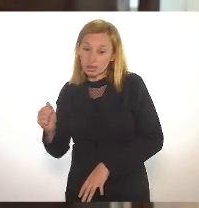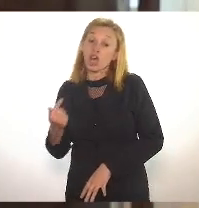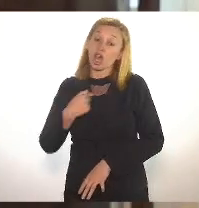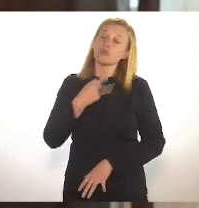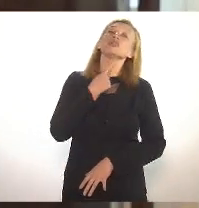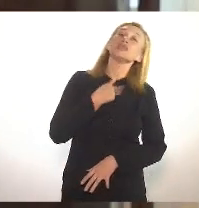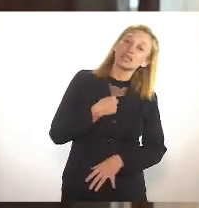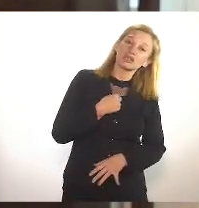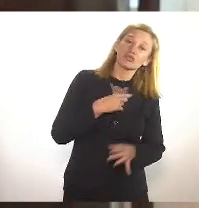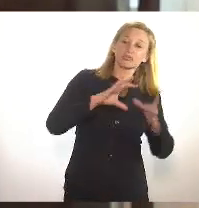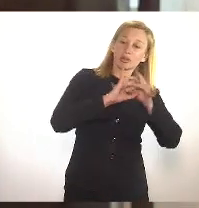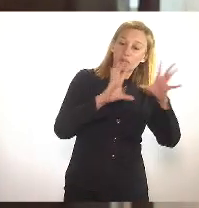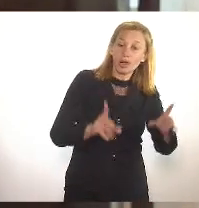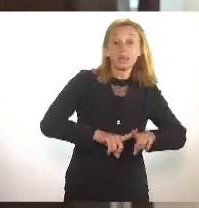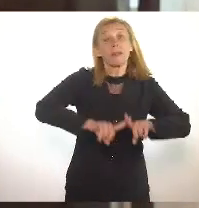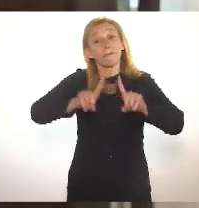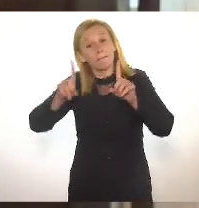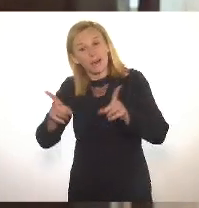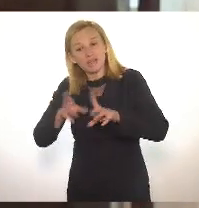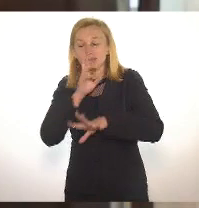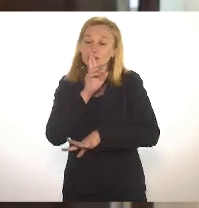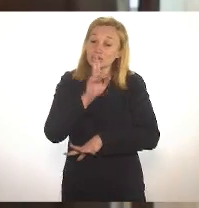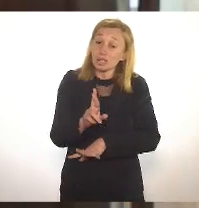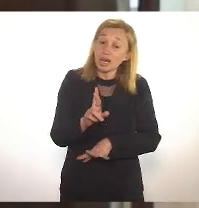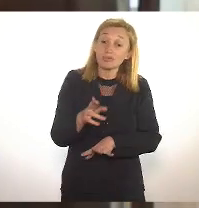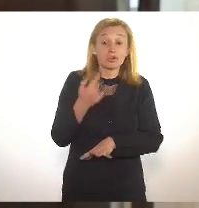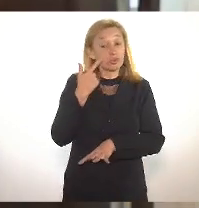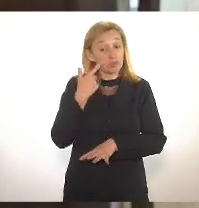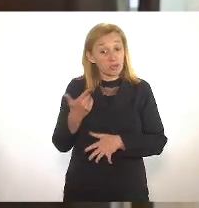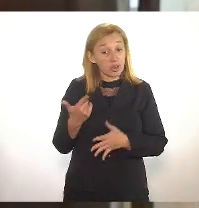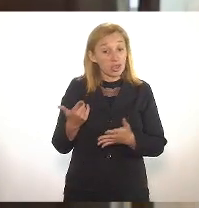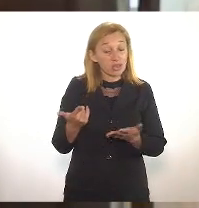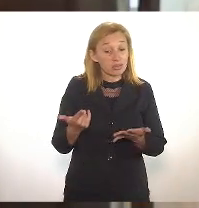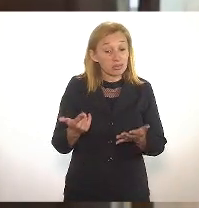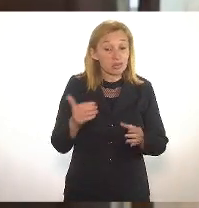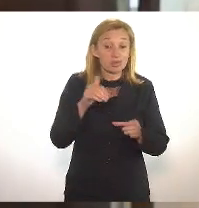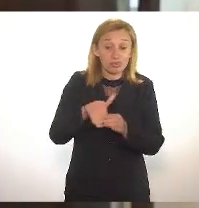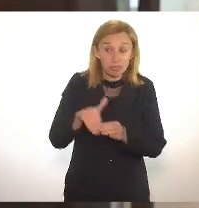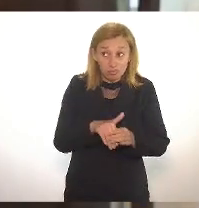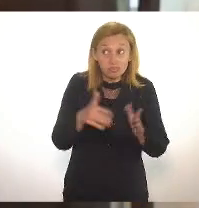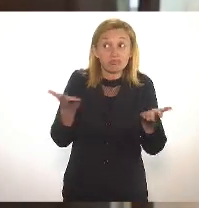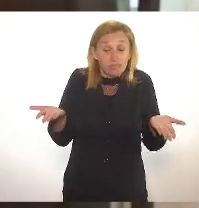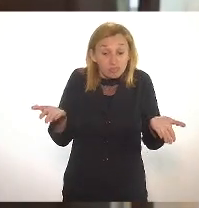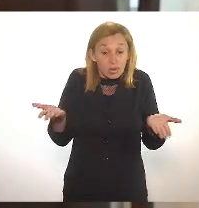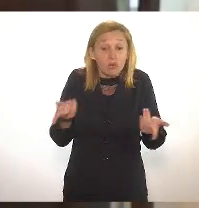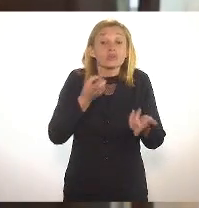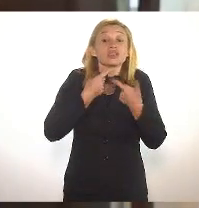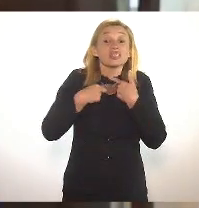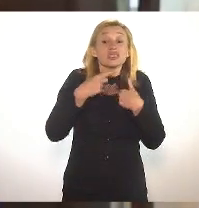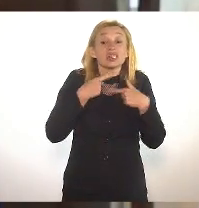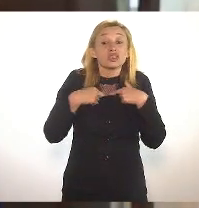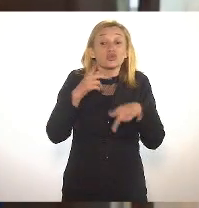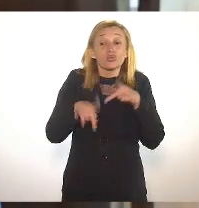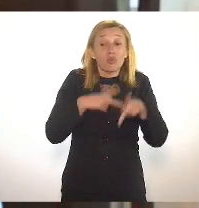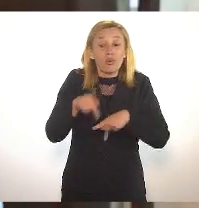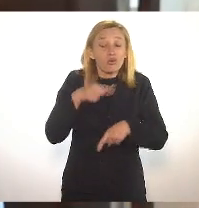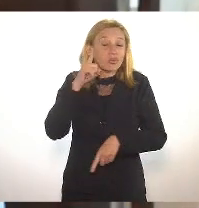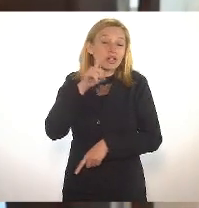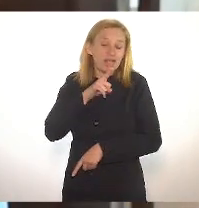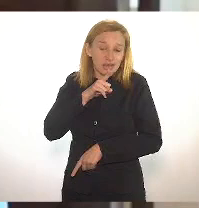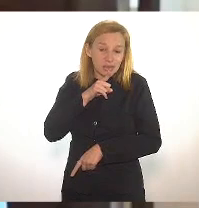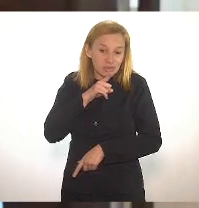democrata. Mas o resultado que der é as urnas. E é o desejo do povo americano, que